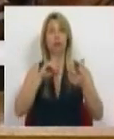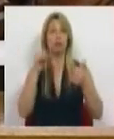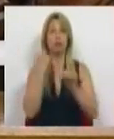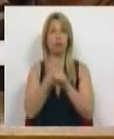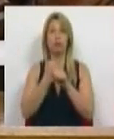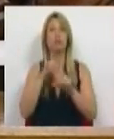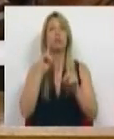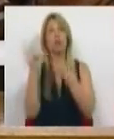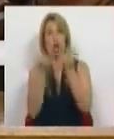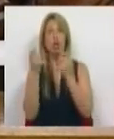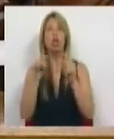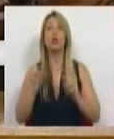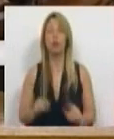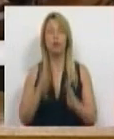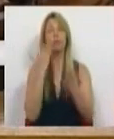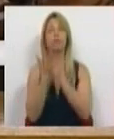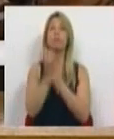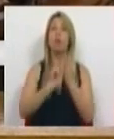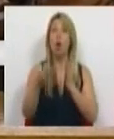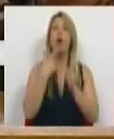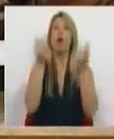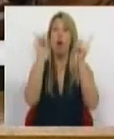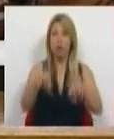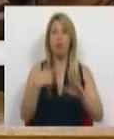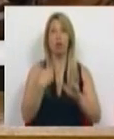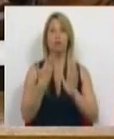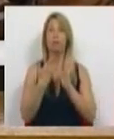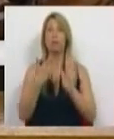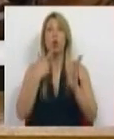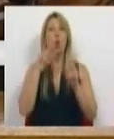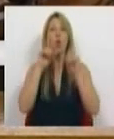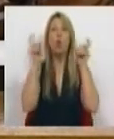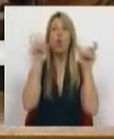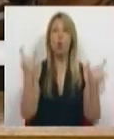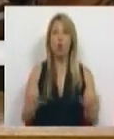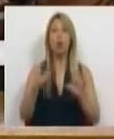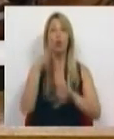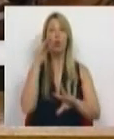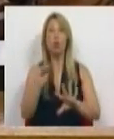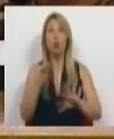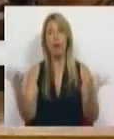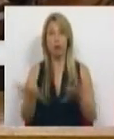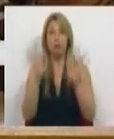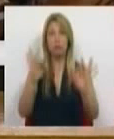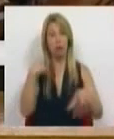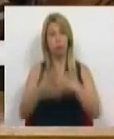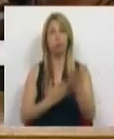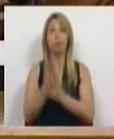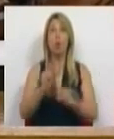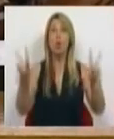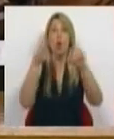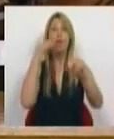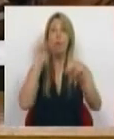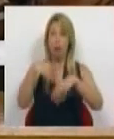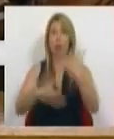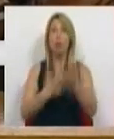a renegociação da dívida, o controlo público da banca, onde se deve incluir desde já a manutenção do novo banco enquanto banco público, a preparação do